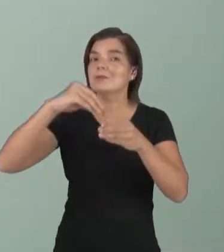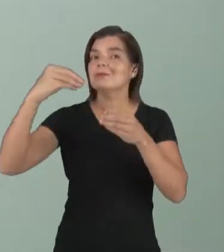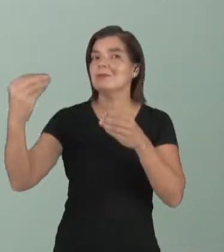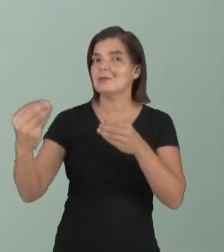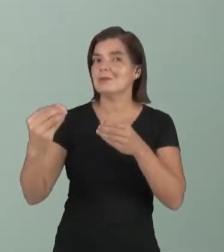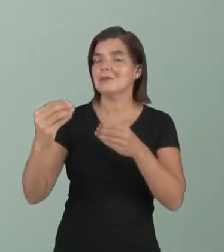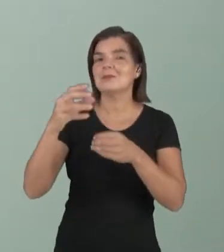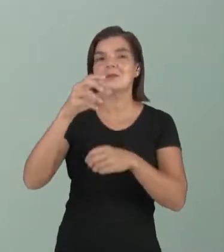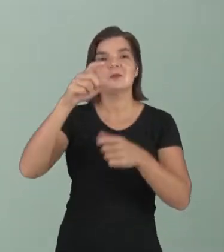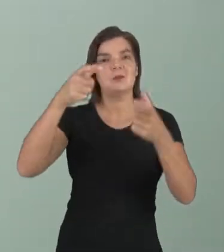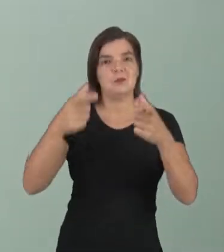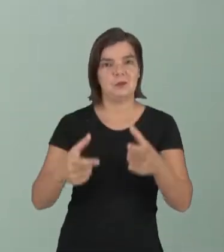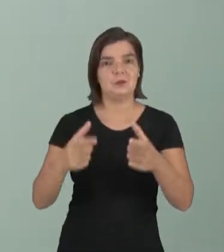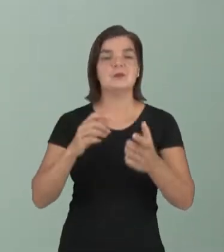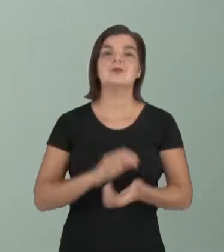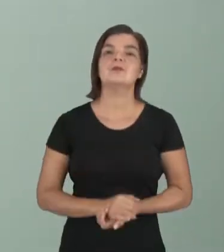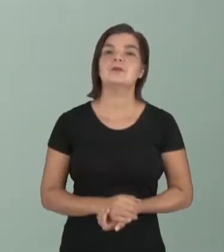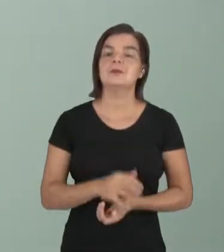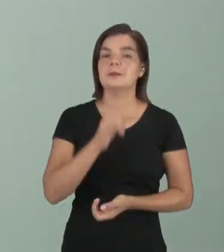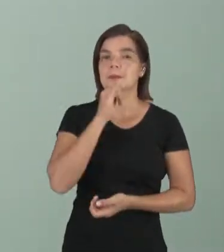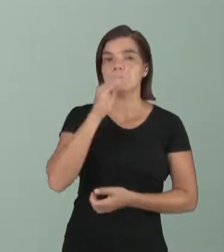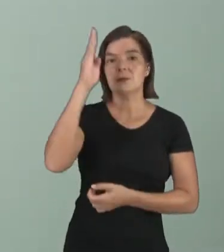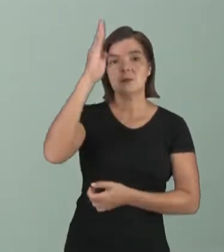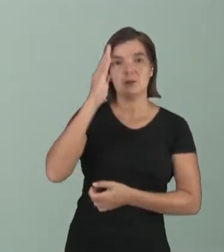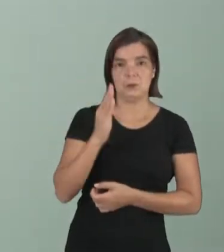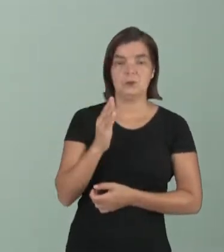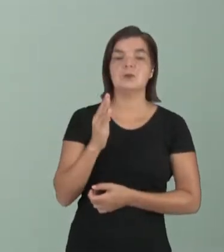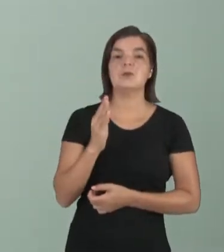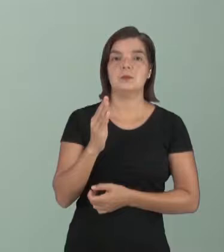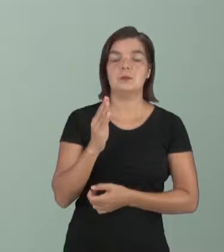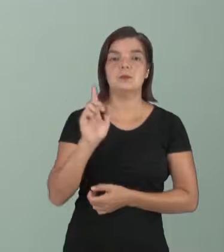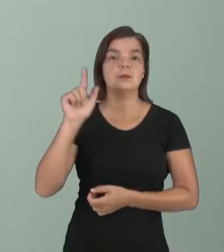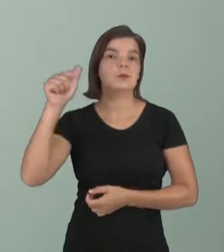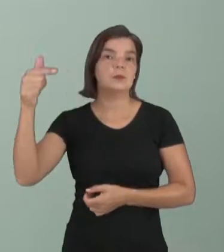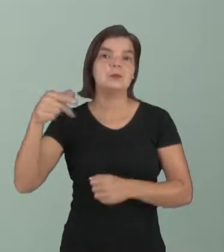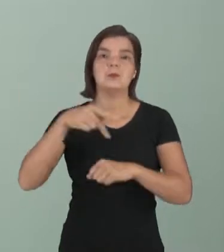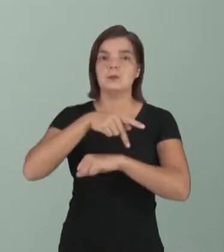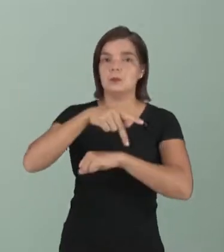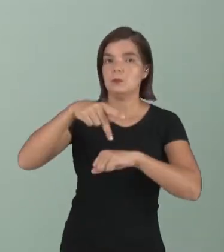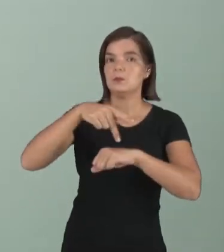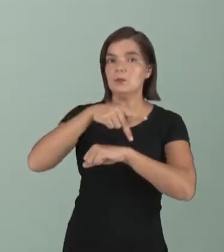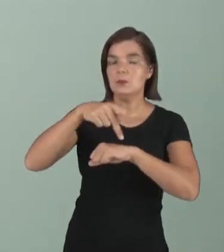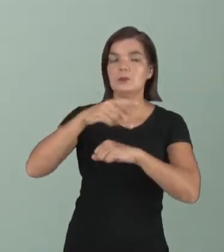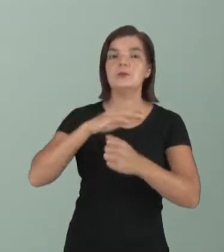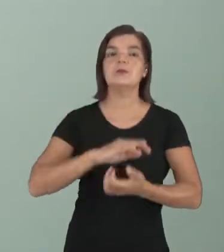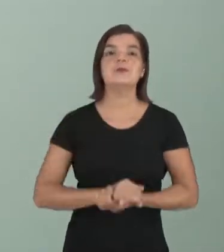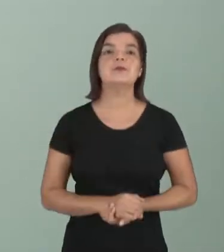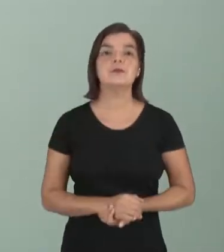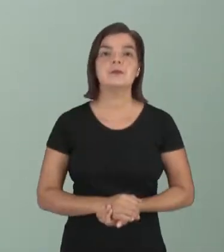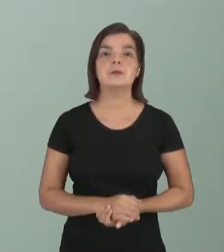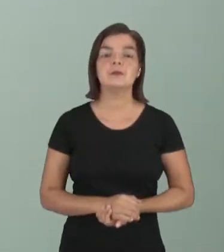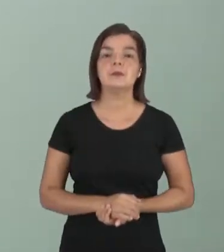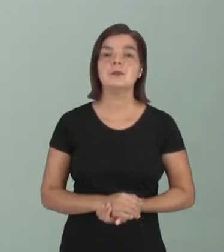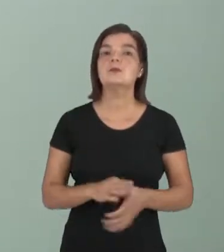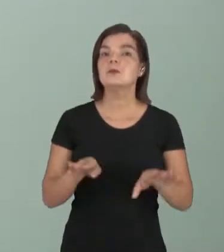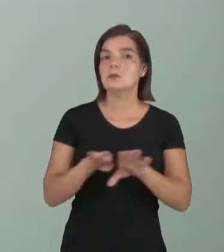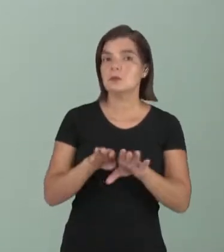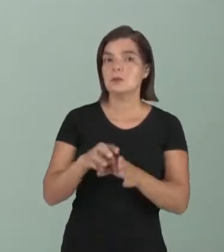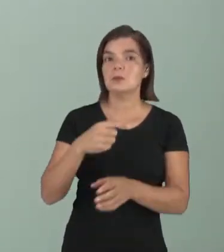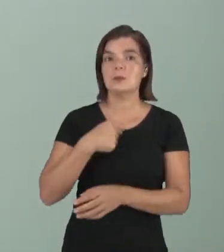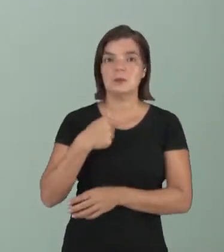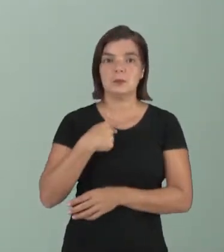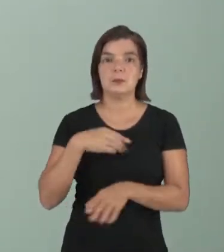determinado lugar. Então, se eu saio do Brasil e vou para outro país, eu saindo, eu